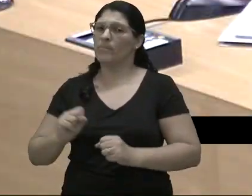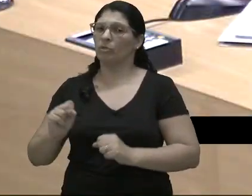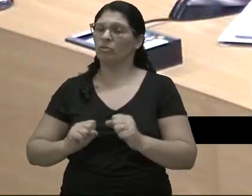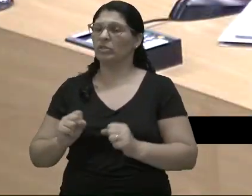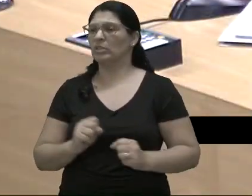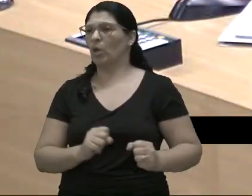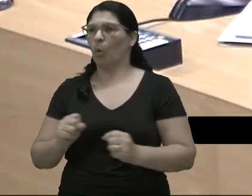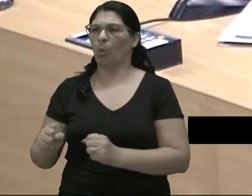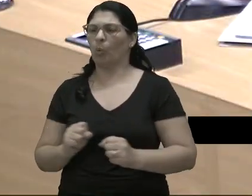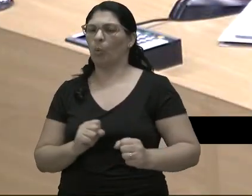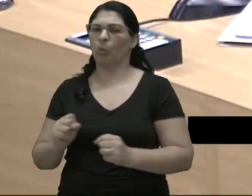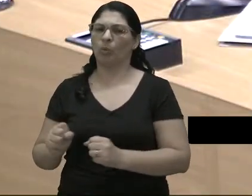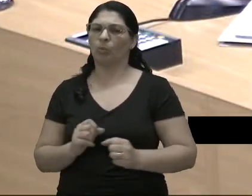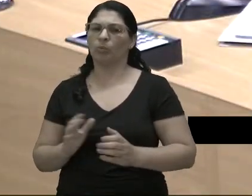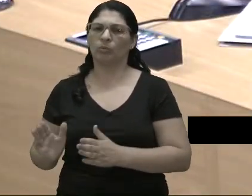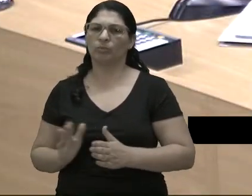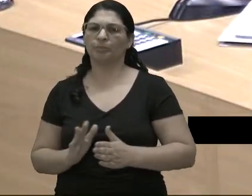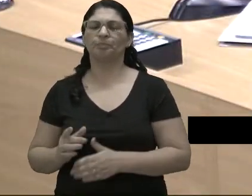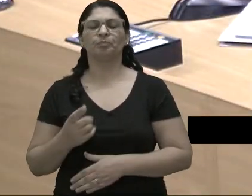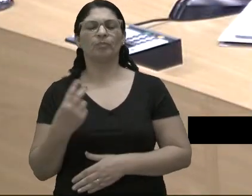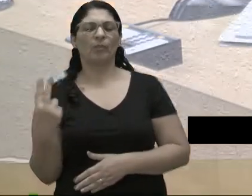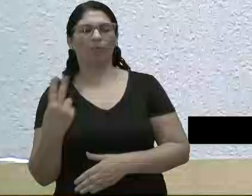serviço fechado, o valor é fechado.